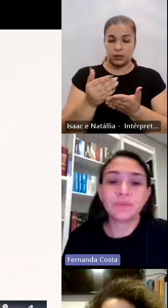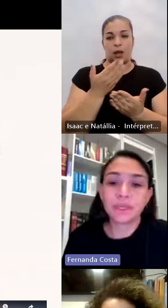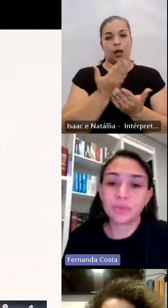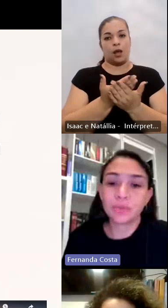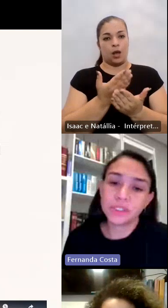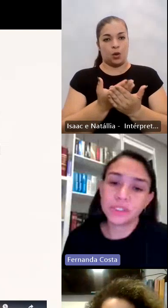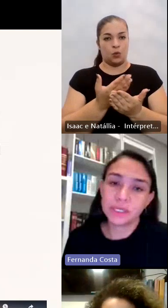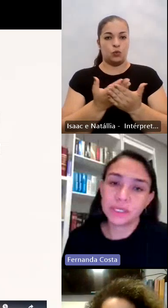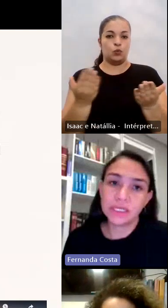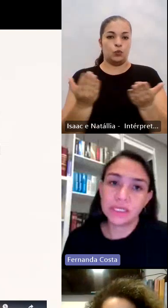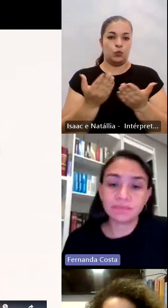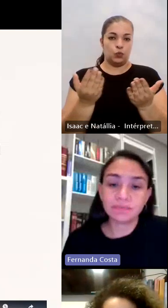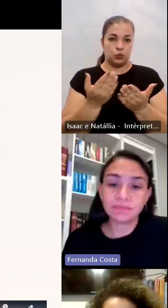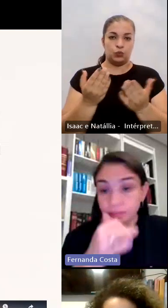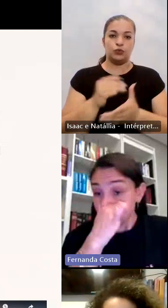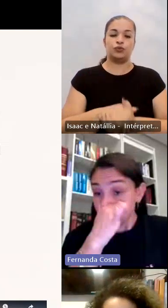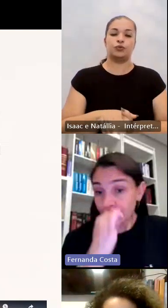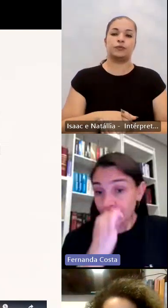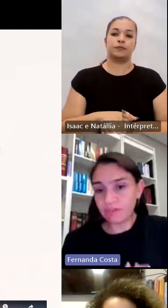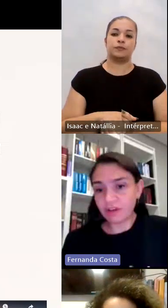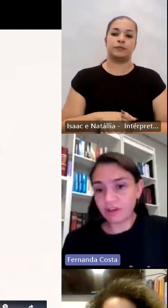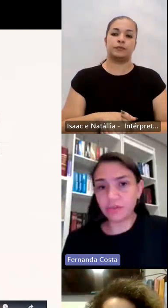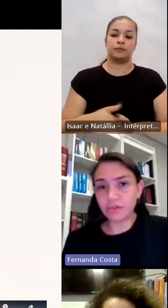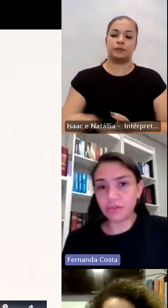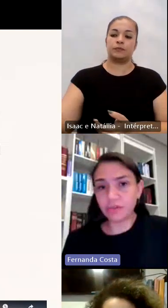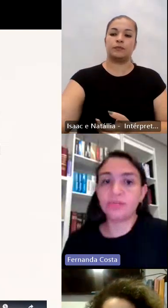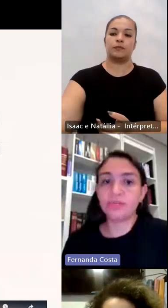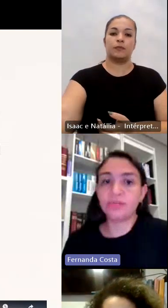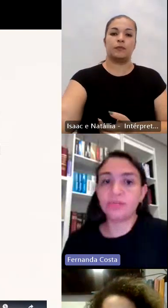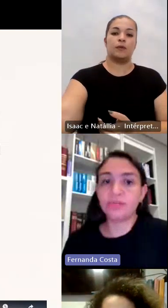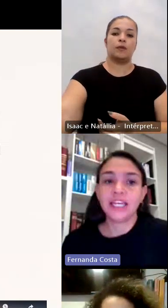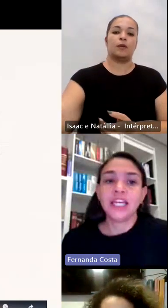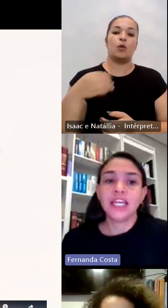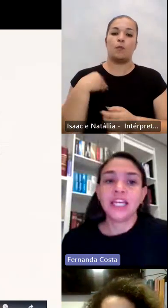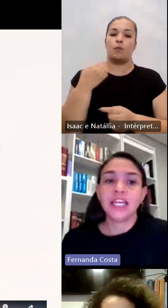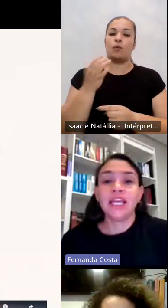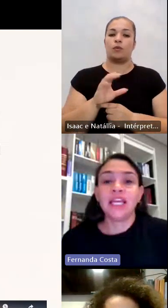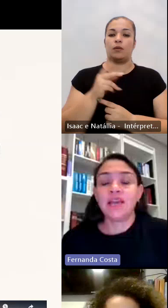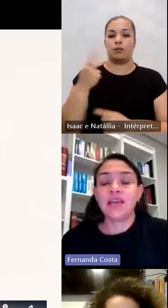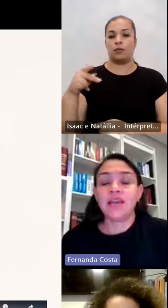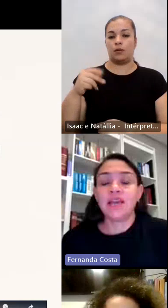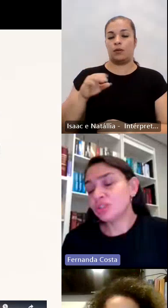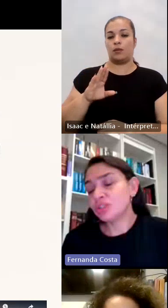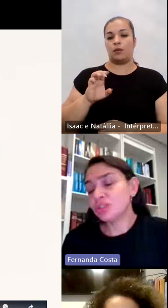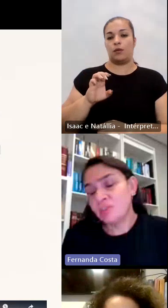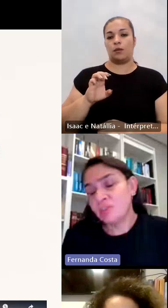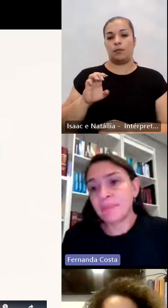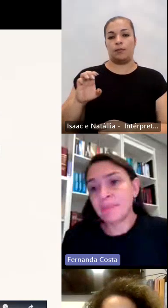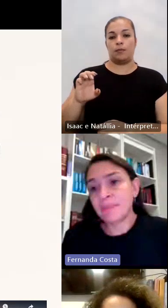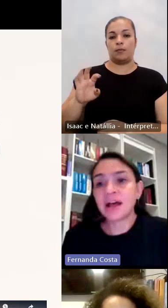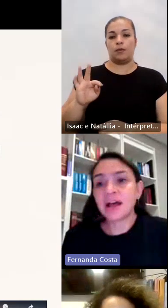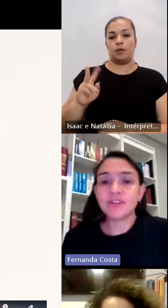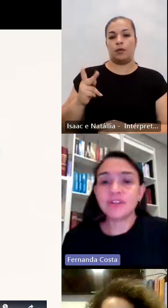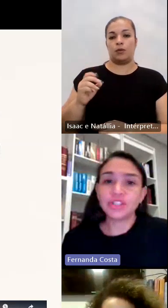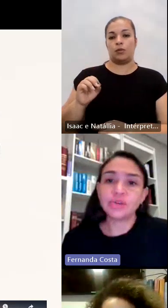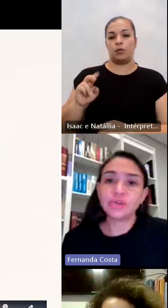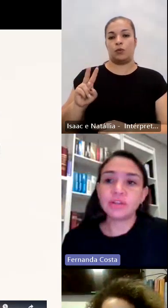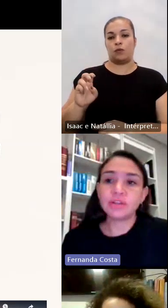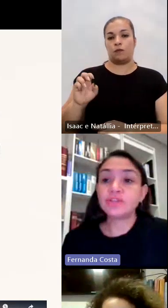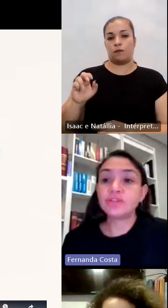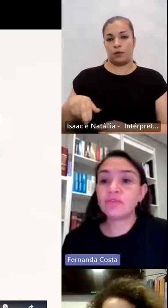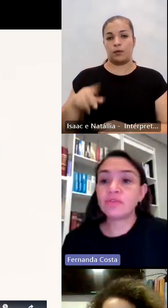aula, eu trouxe uma fala do Beethoven, para a gente começar a pensar,